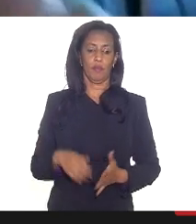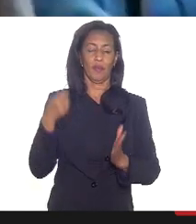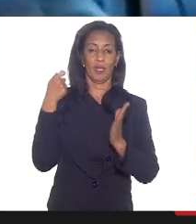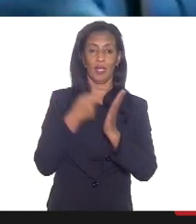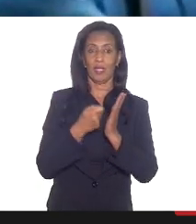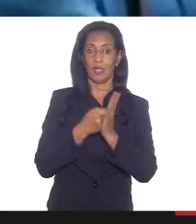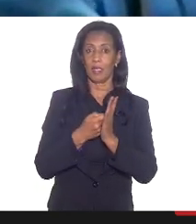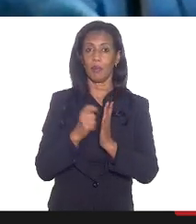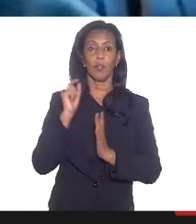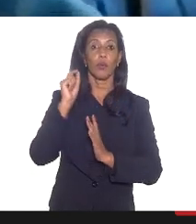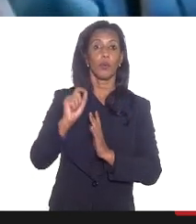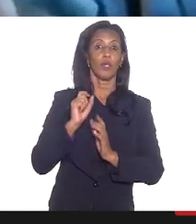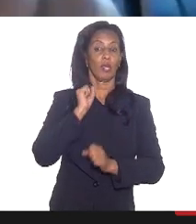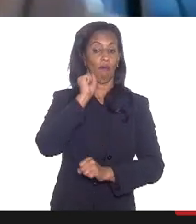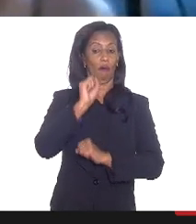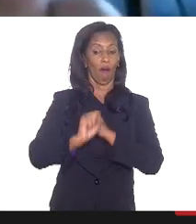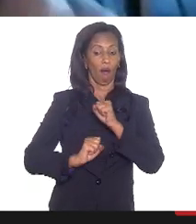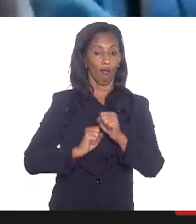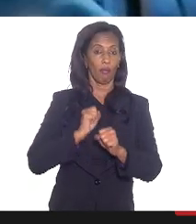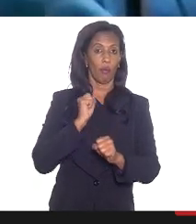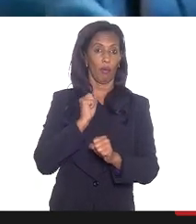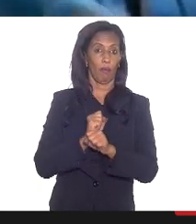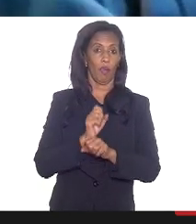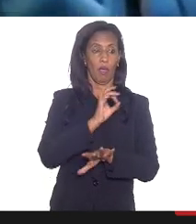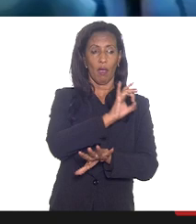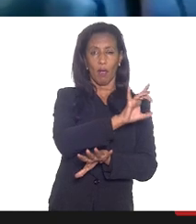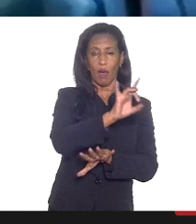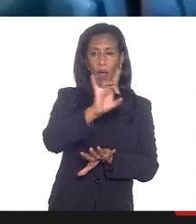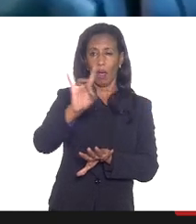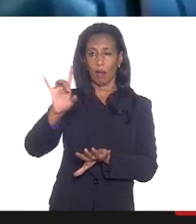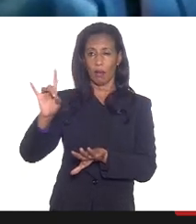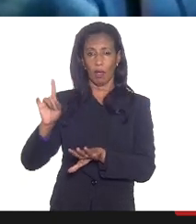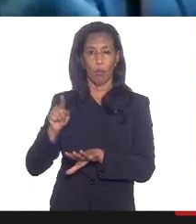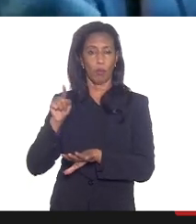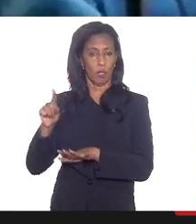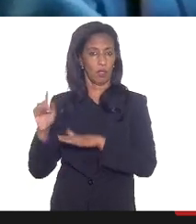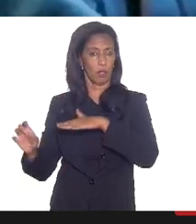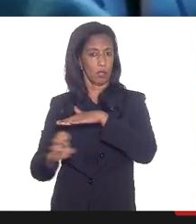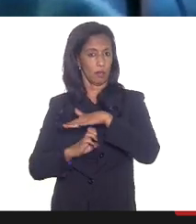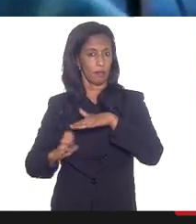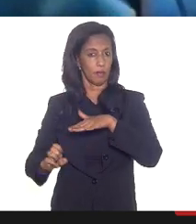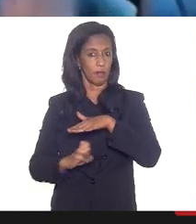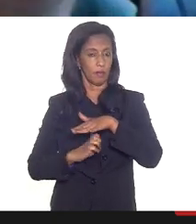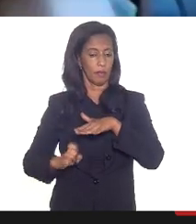que anualmente cada uma dessas concessionárias